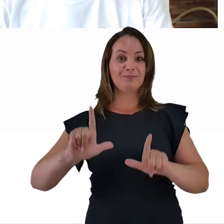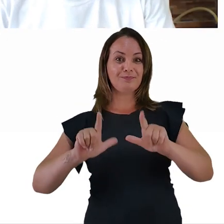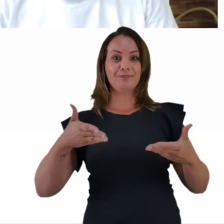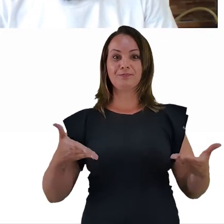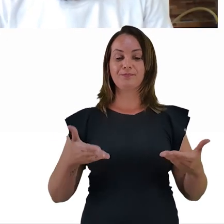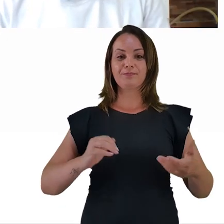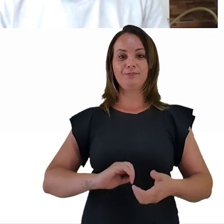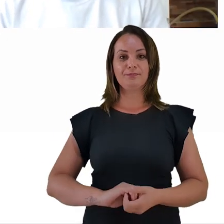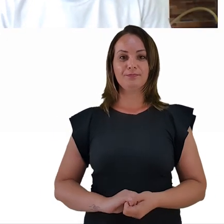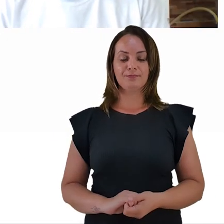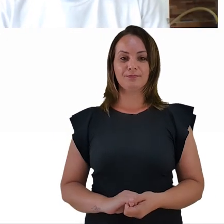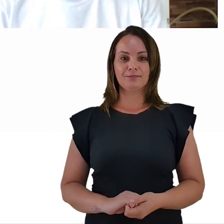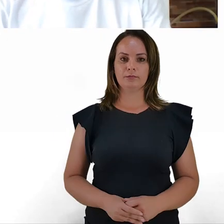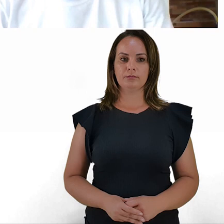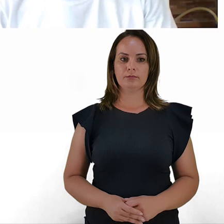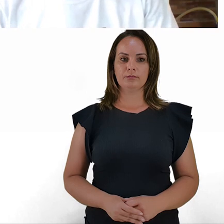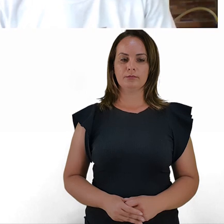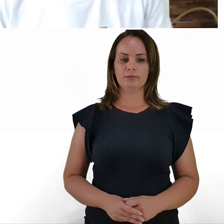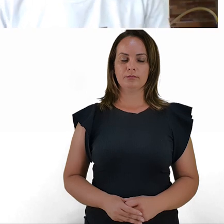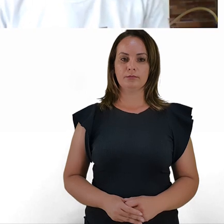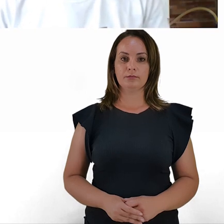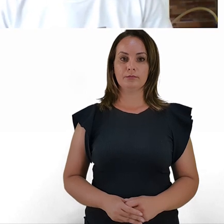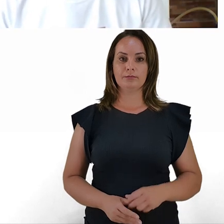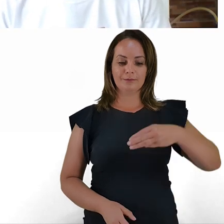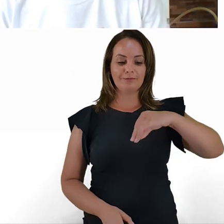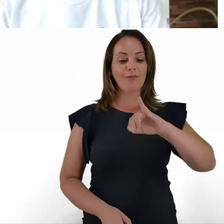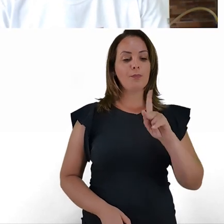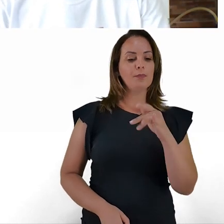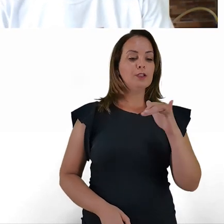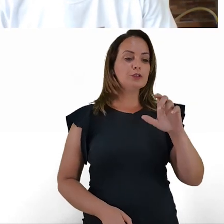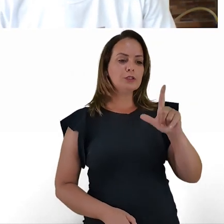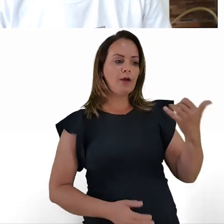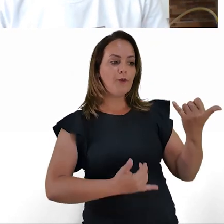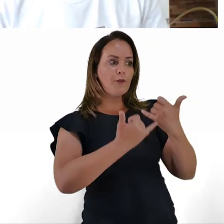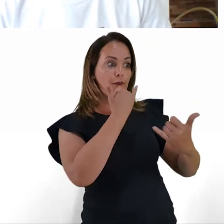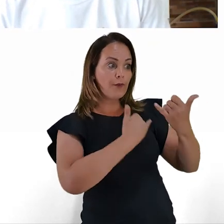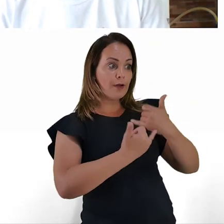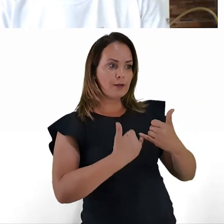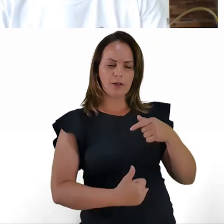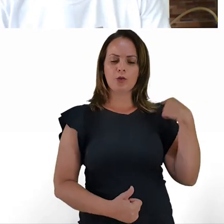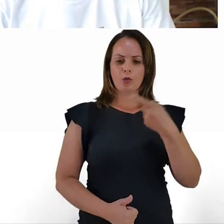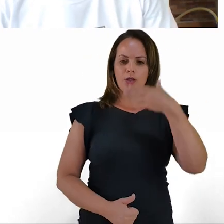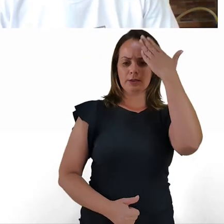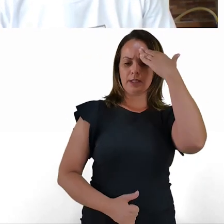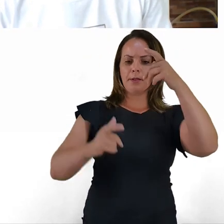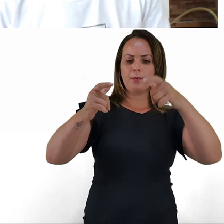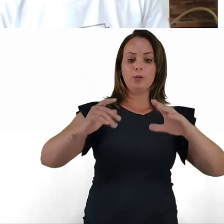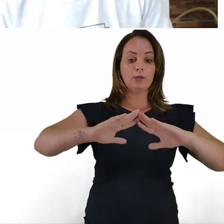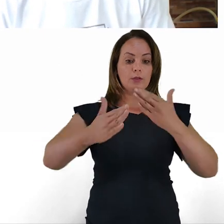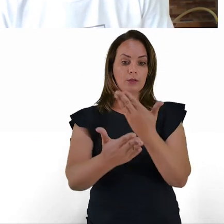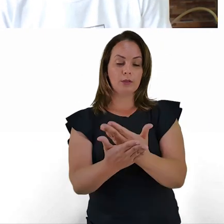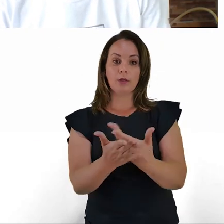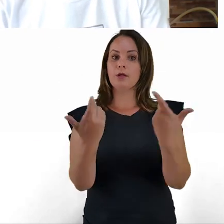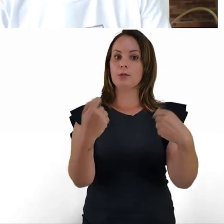A gente sabe que os ambientes escolares, eles precisam de proteção, tem muita gente, aglomeração. Mas enquanto